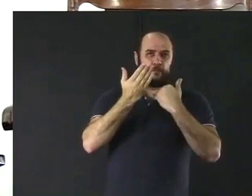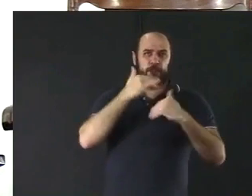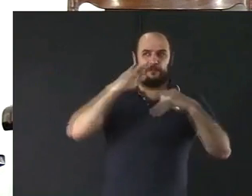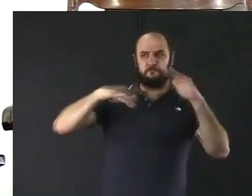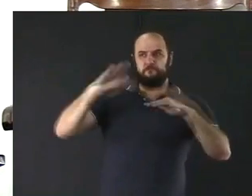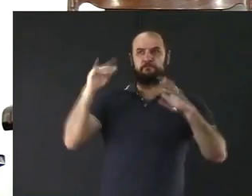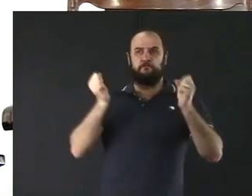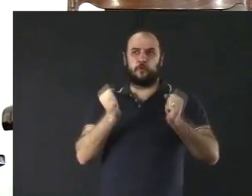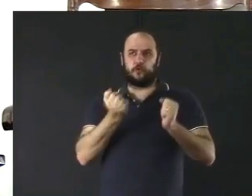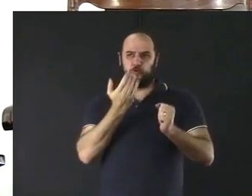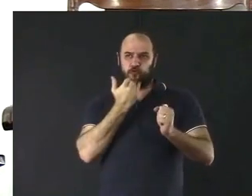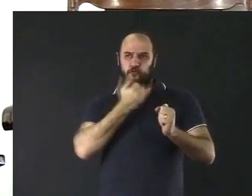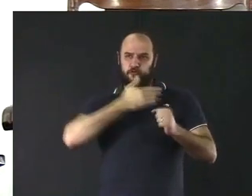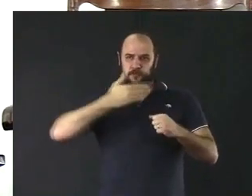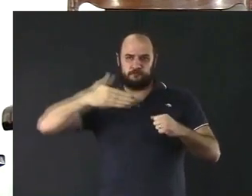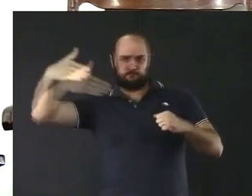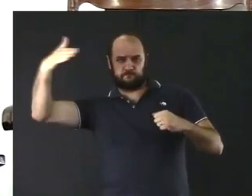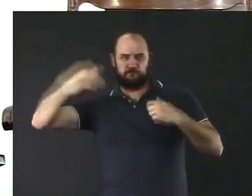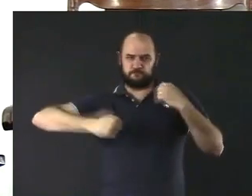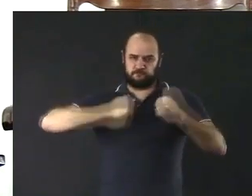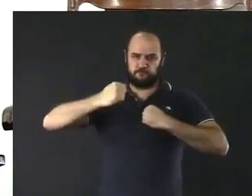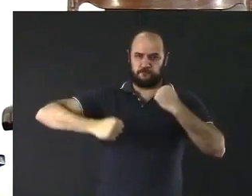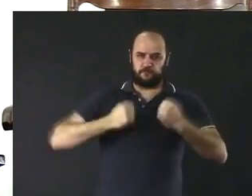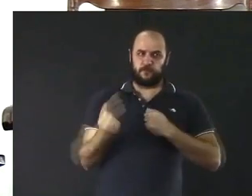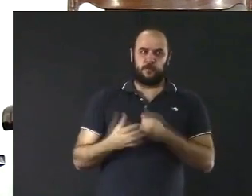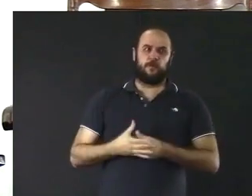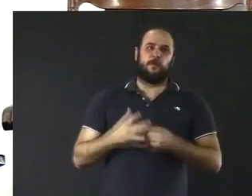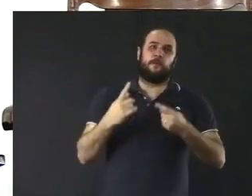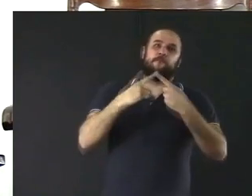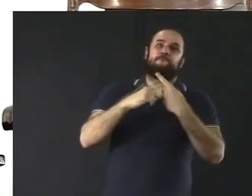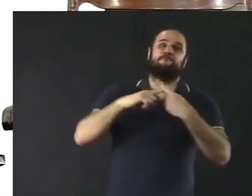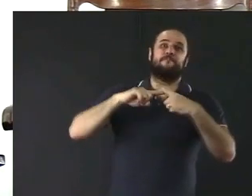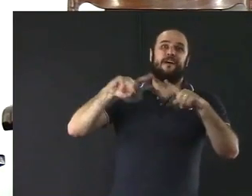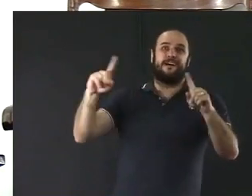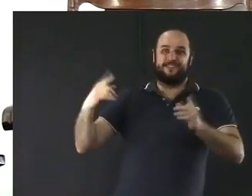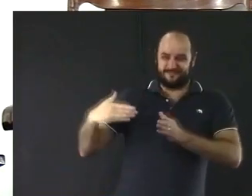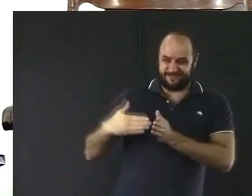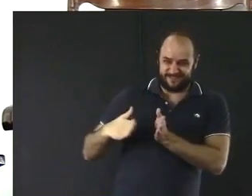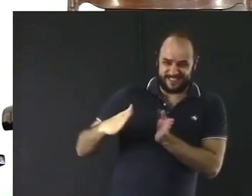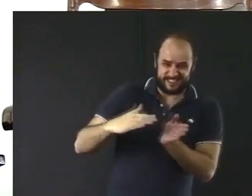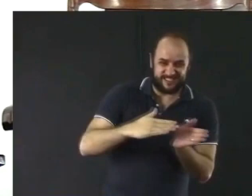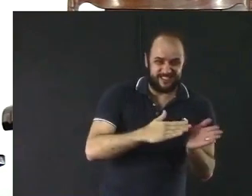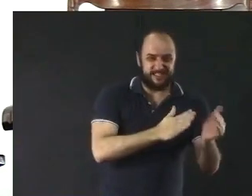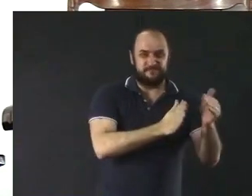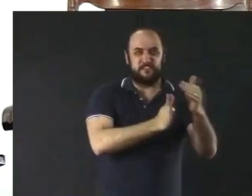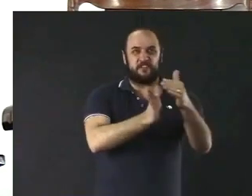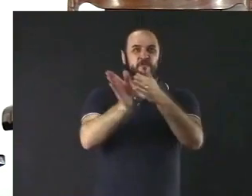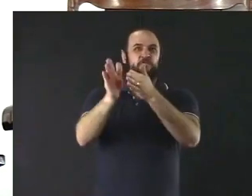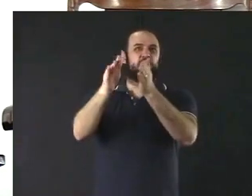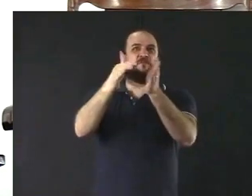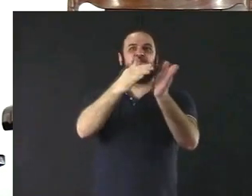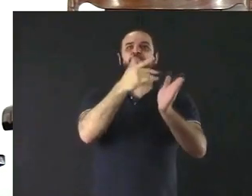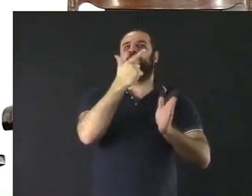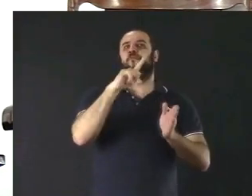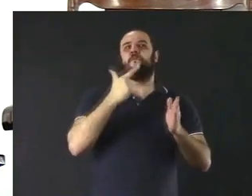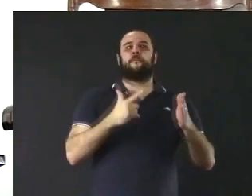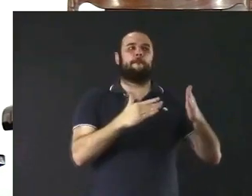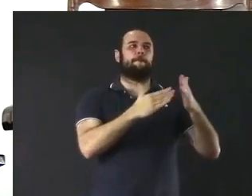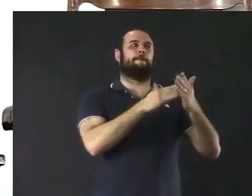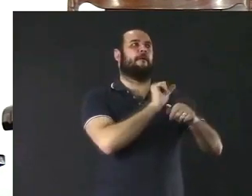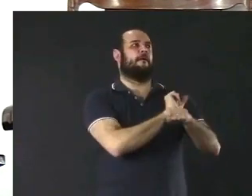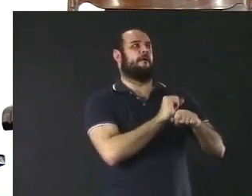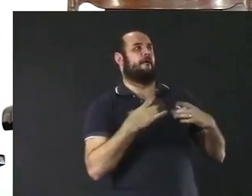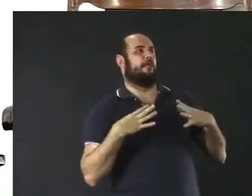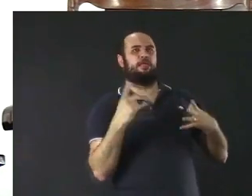mantimentos que ele pode ingerir durante a corrida, mas no percurso ele não tem nenhum ponto de parada e